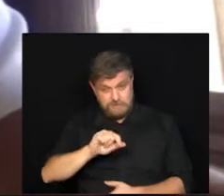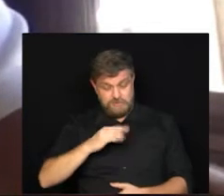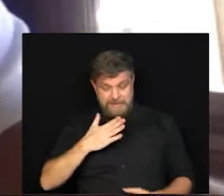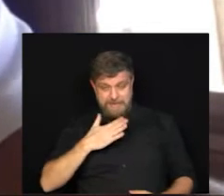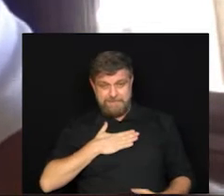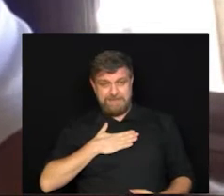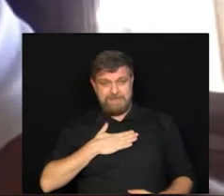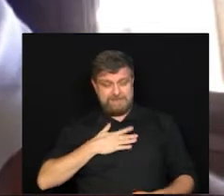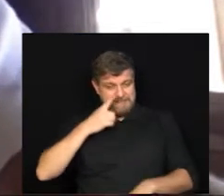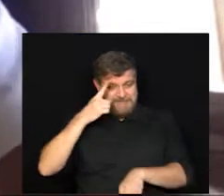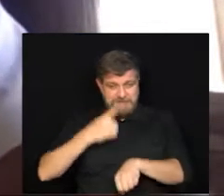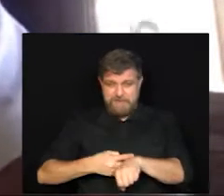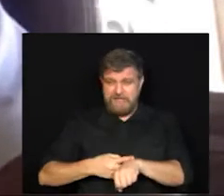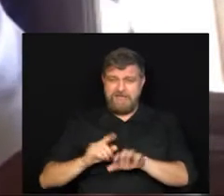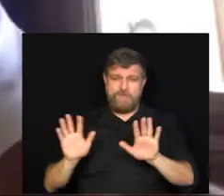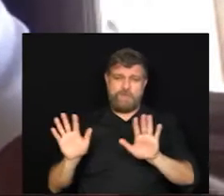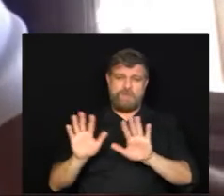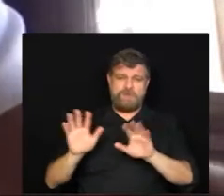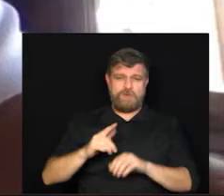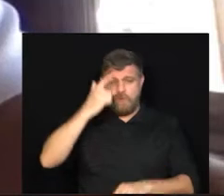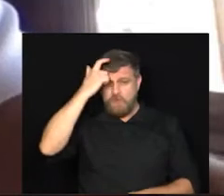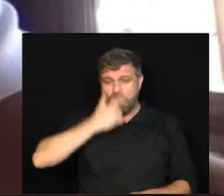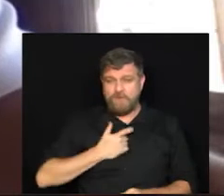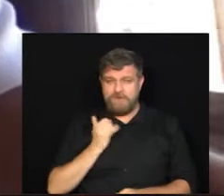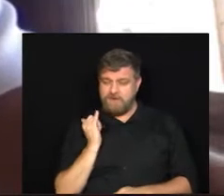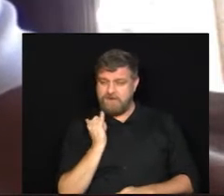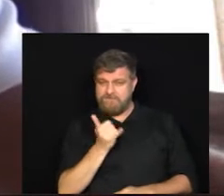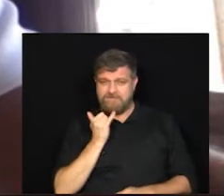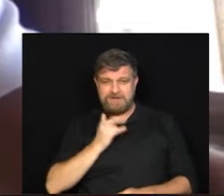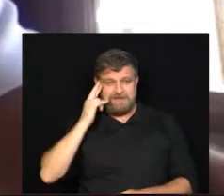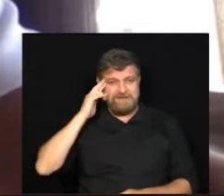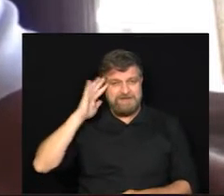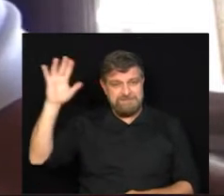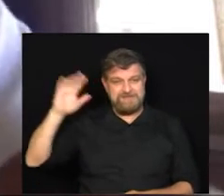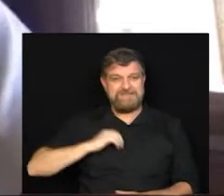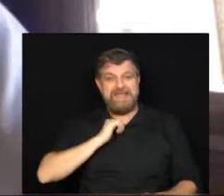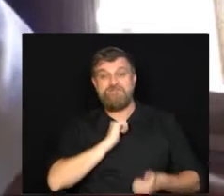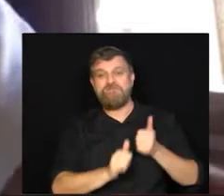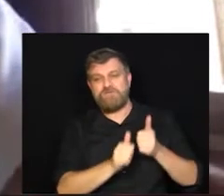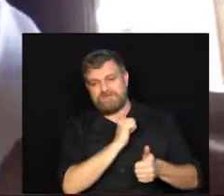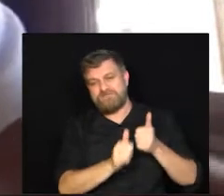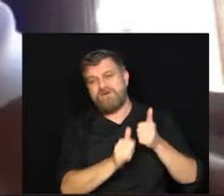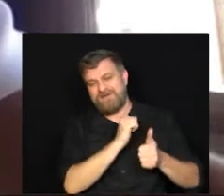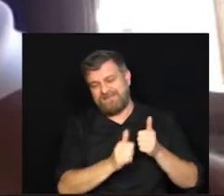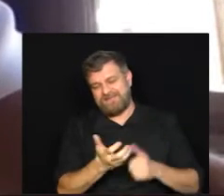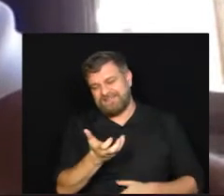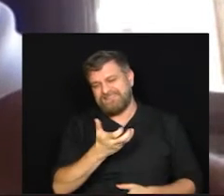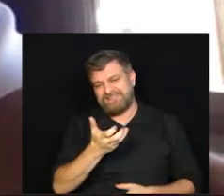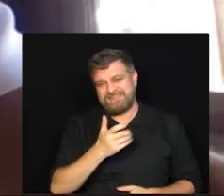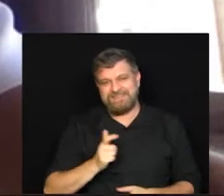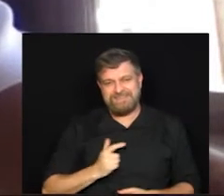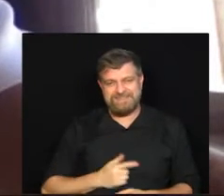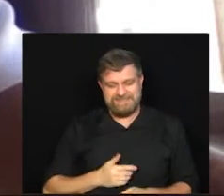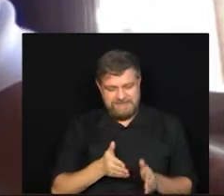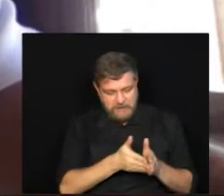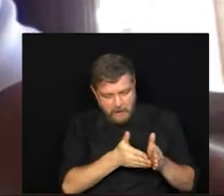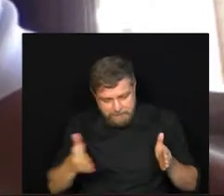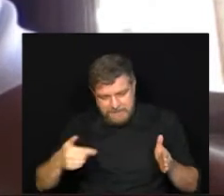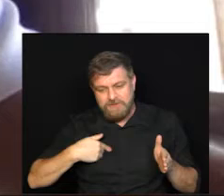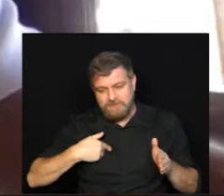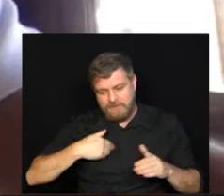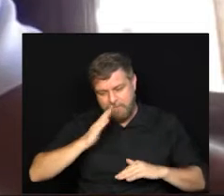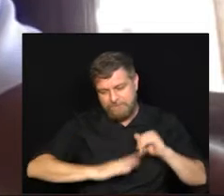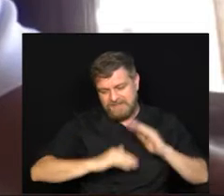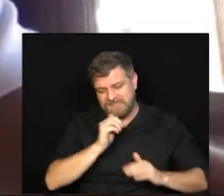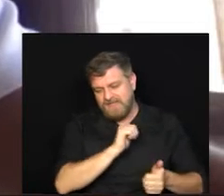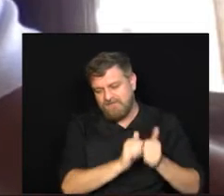no momento. Minha opção, eu sempre disse, sonho de garoto era ser jogador de futebol. Eu cheguei a jogar futebol durante um tempo,